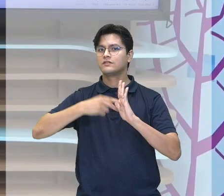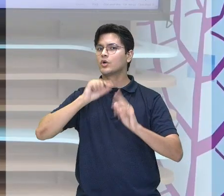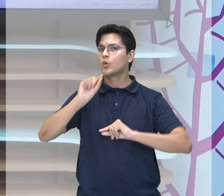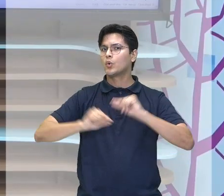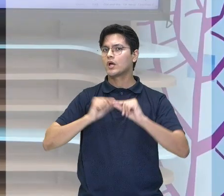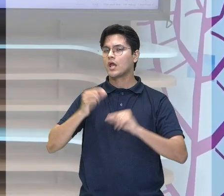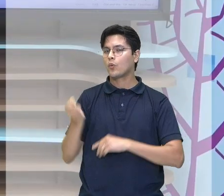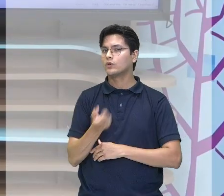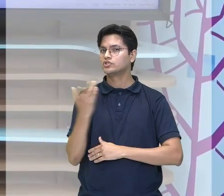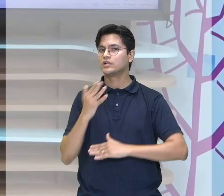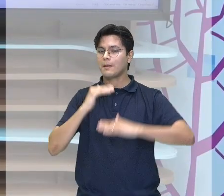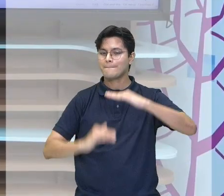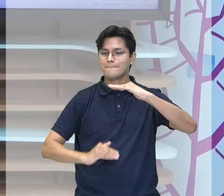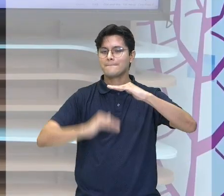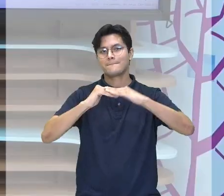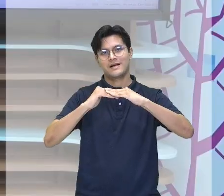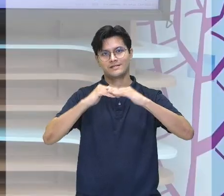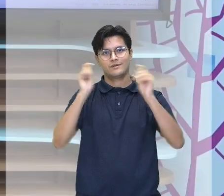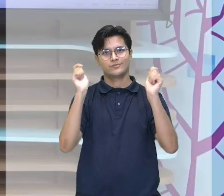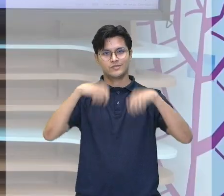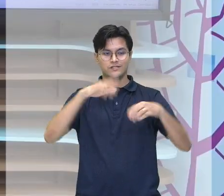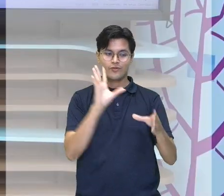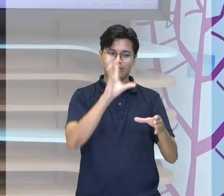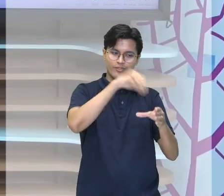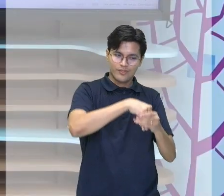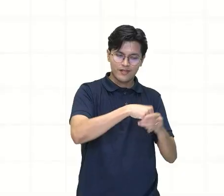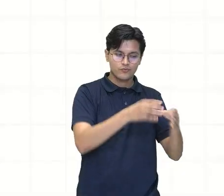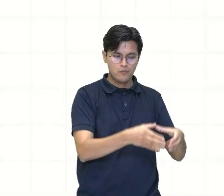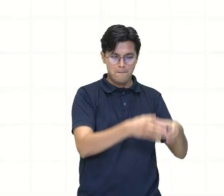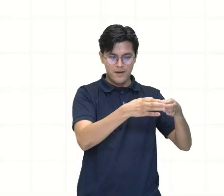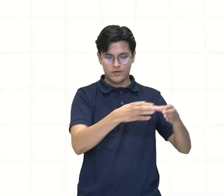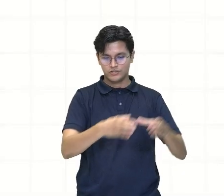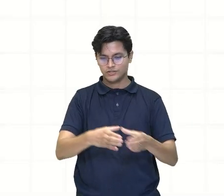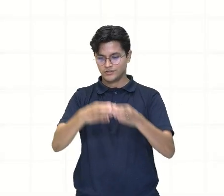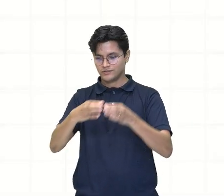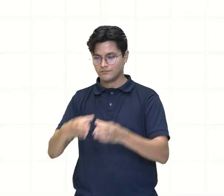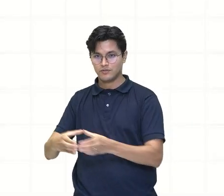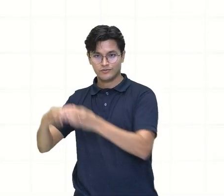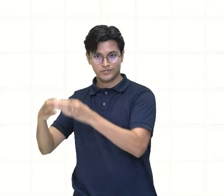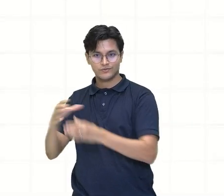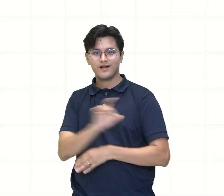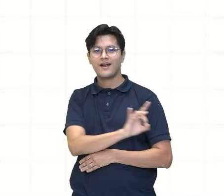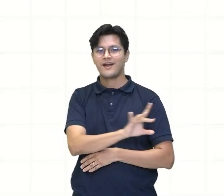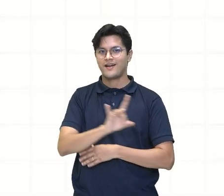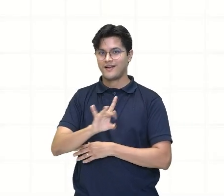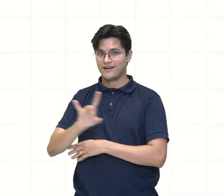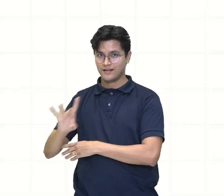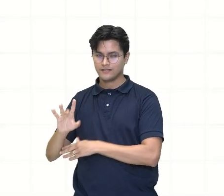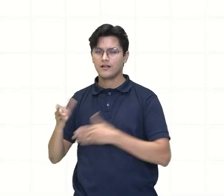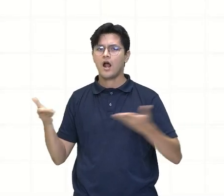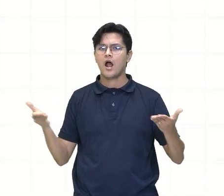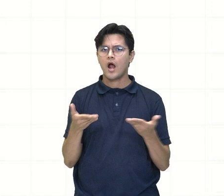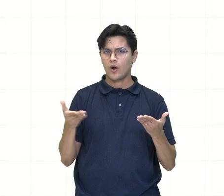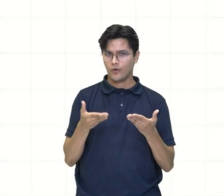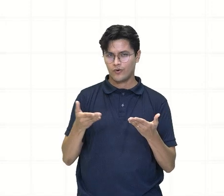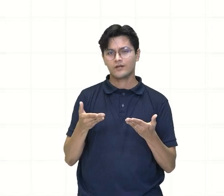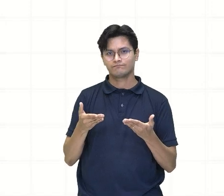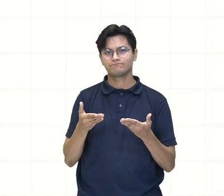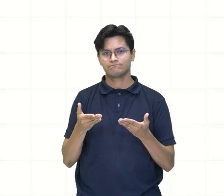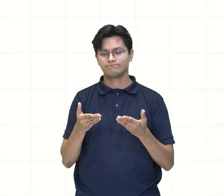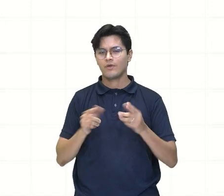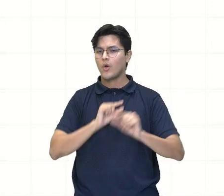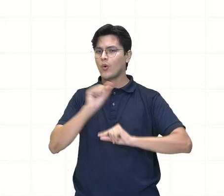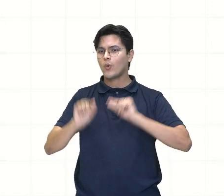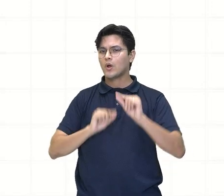nosso exemplo. Agora, vamos ver quantos pacotinhos a gente vai ter ao todo? Vamos lá. Então, vamos agora para a parte final, né, do